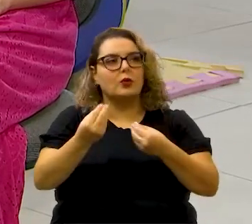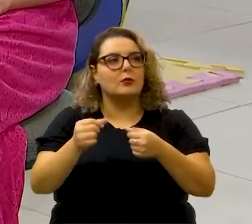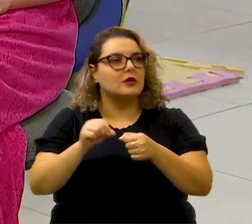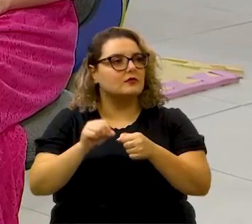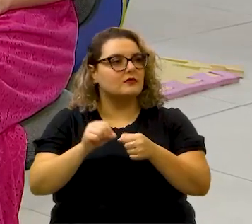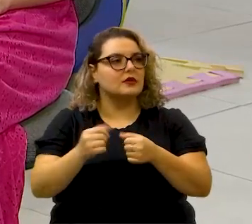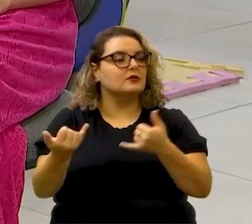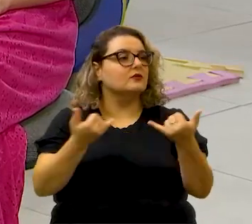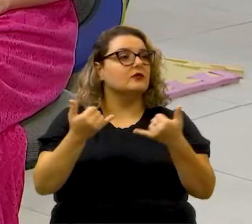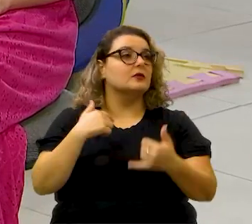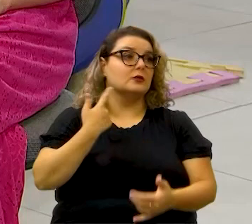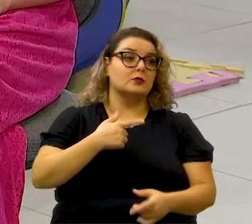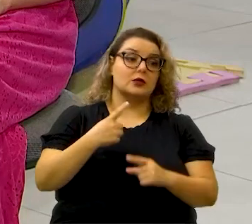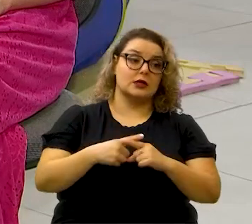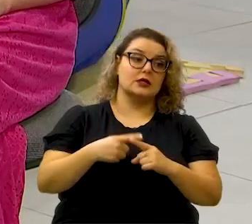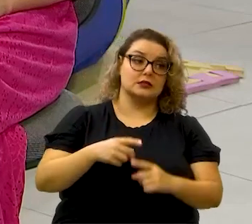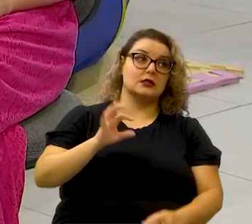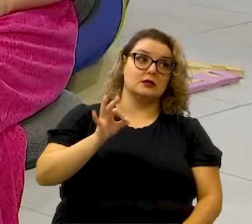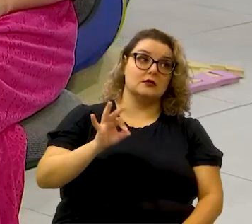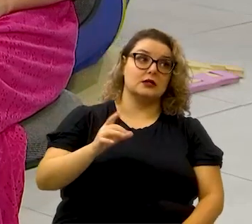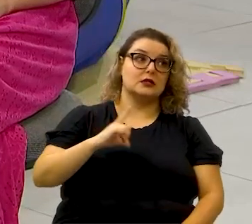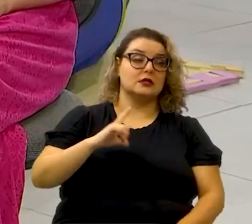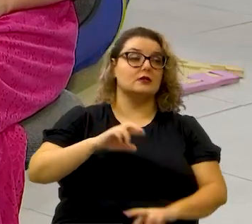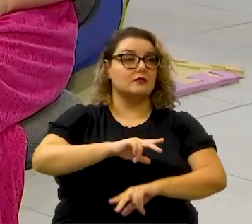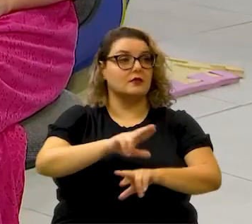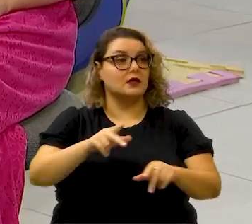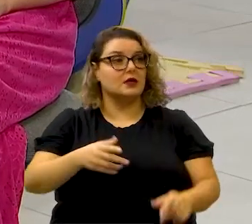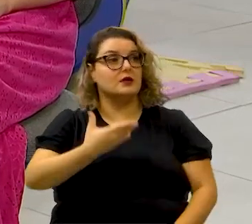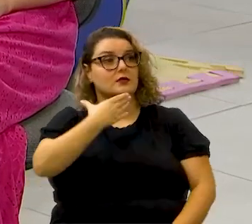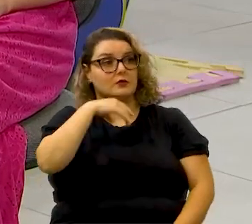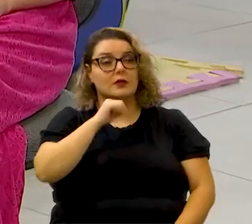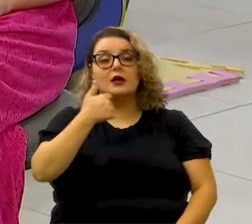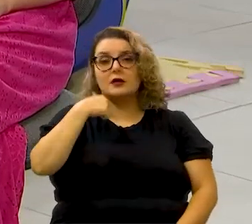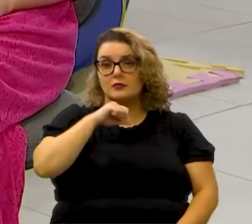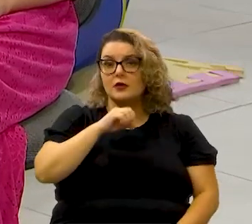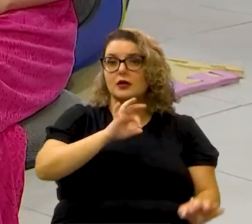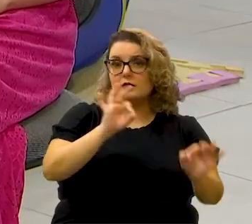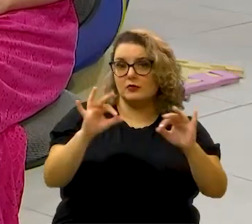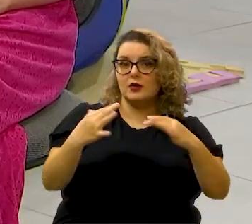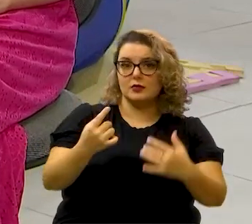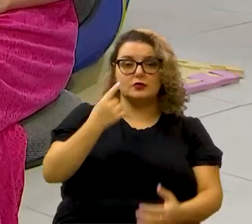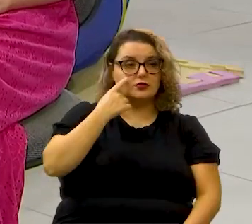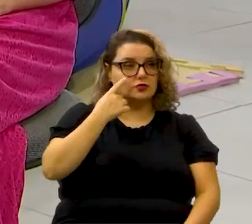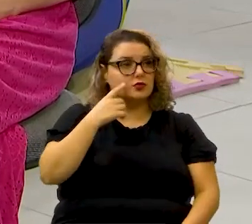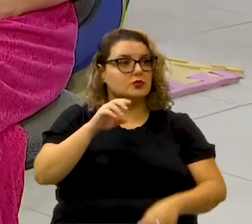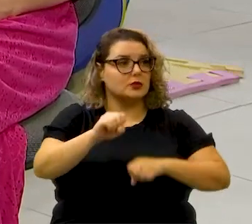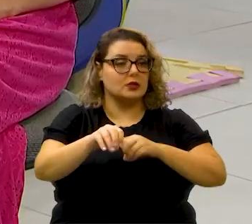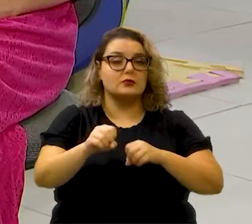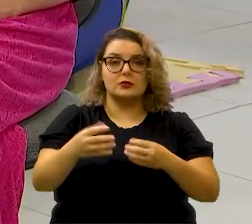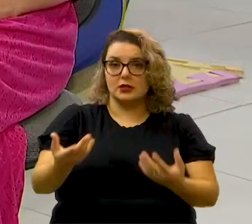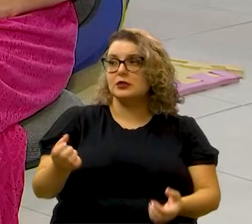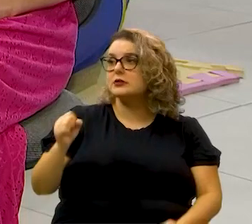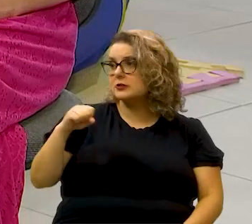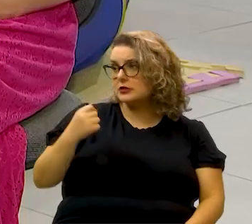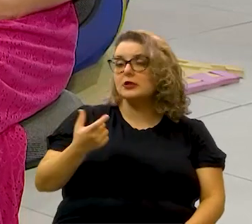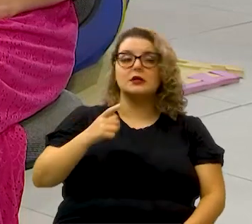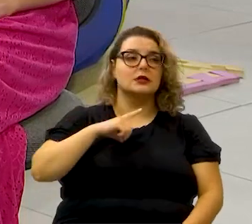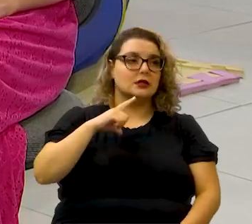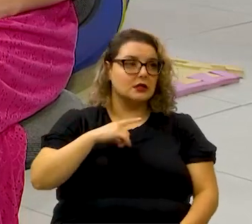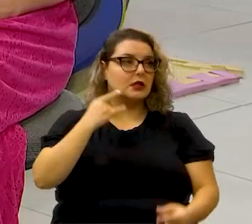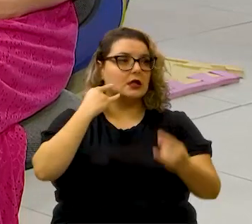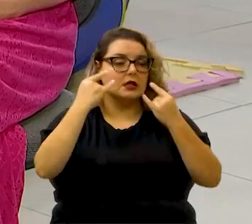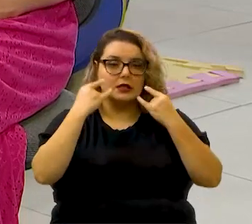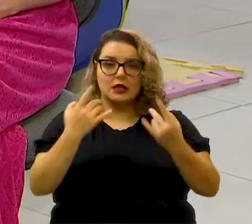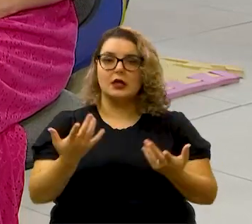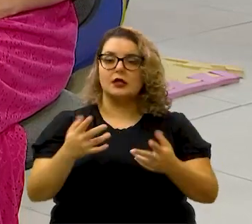é feito esse trabalho? Enfim, conta pra gente, porque certamente tem muitos pais acompanhando a gente aqui no quadro De Olho na Educação e